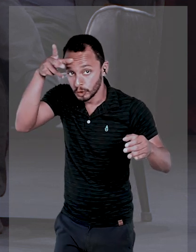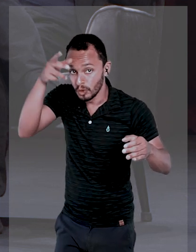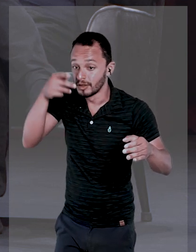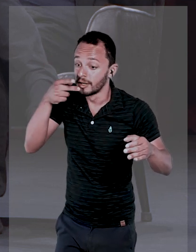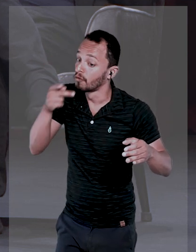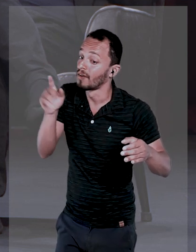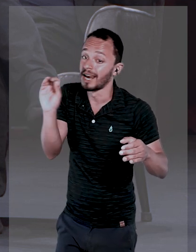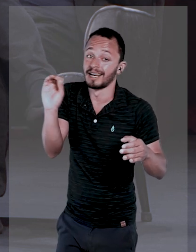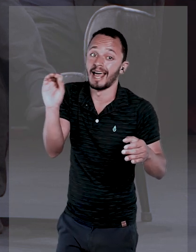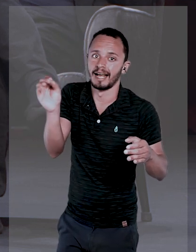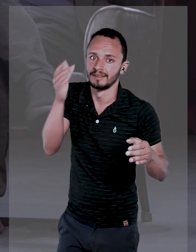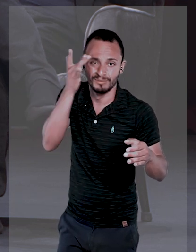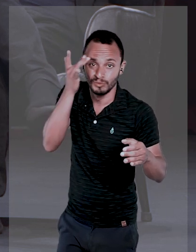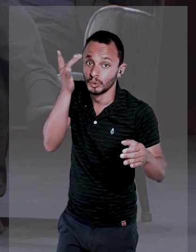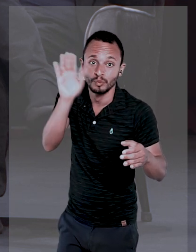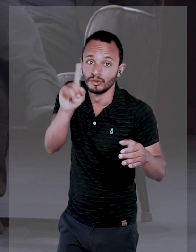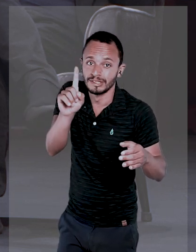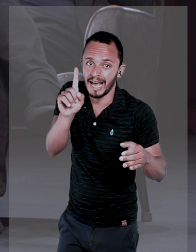Eu